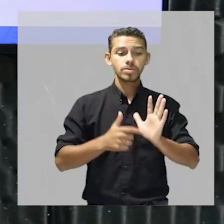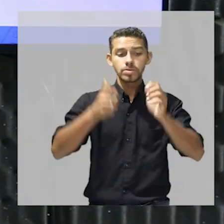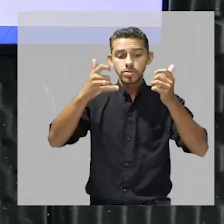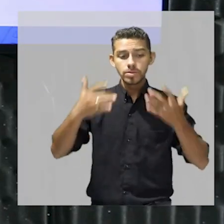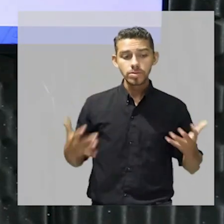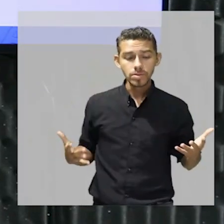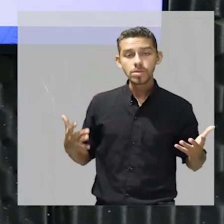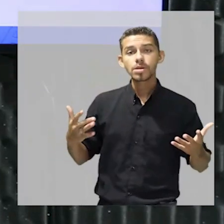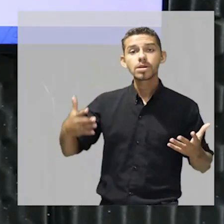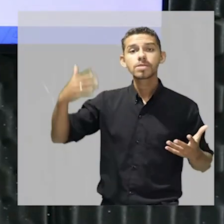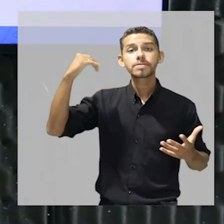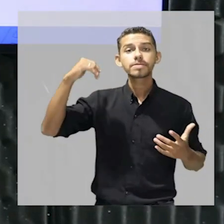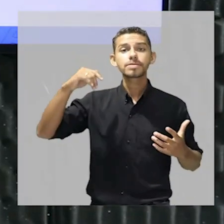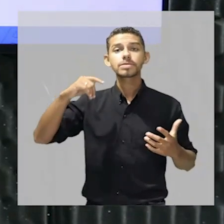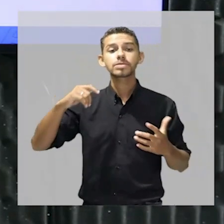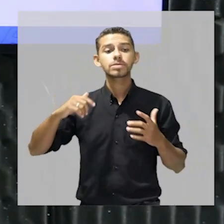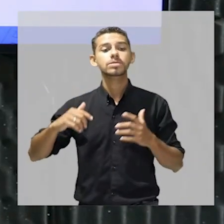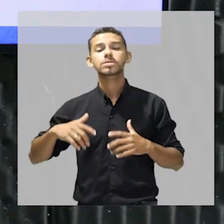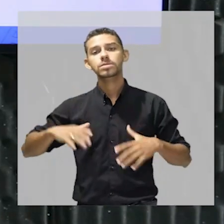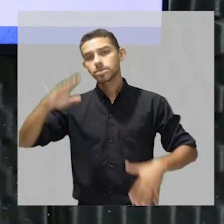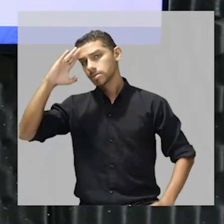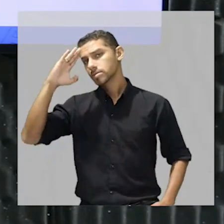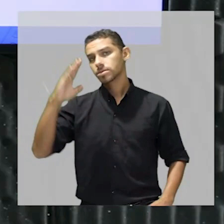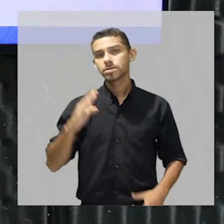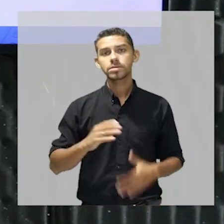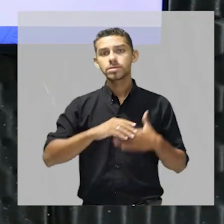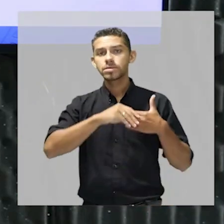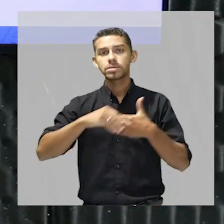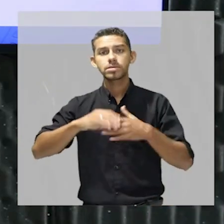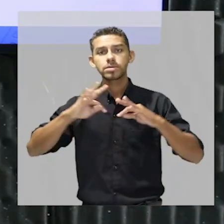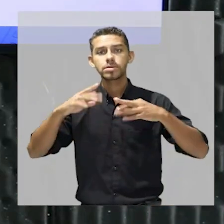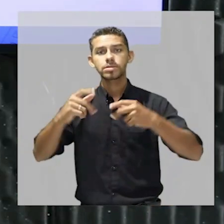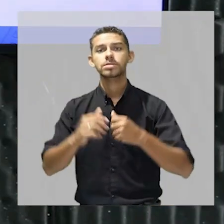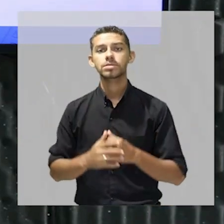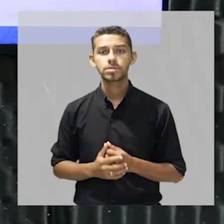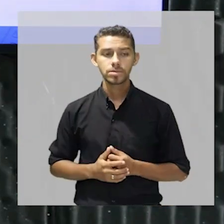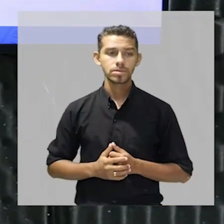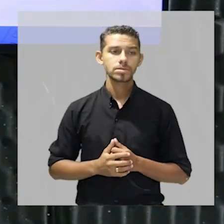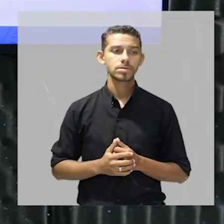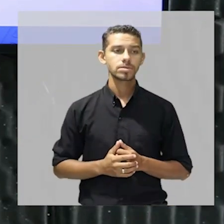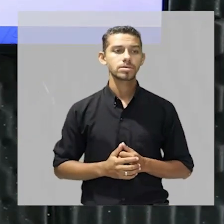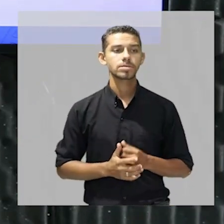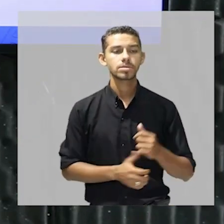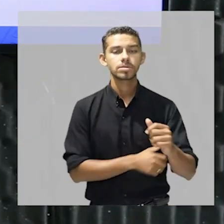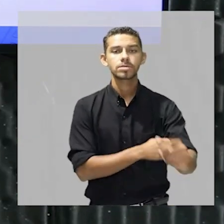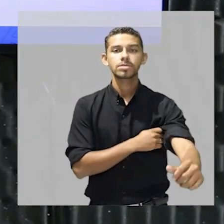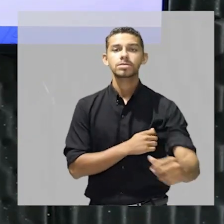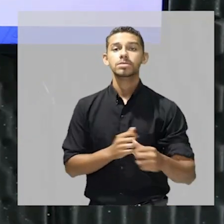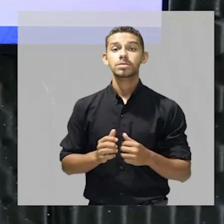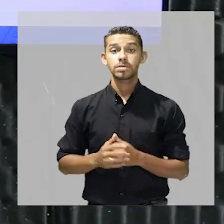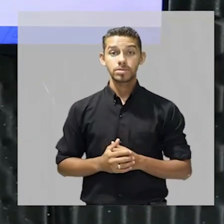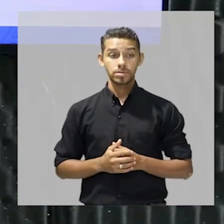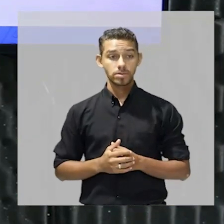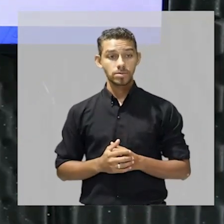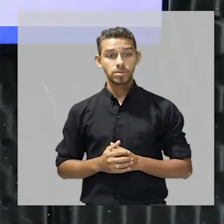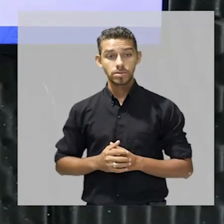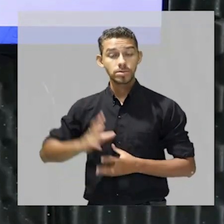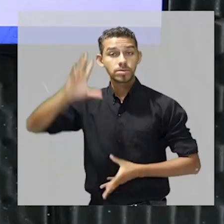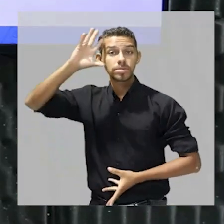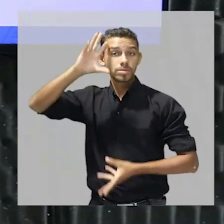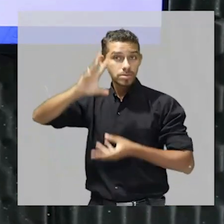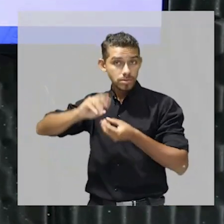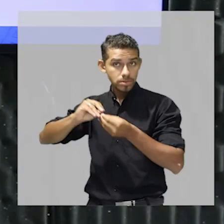represálias de uma época do regime militar então ele traz tudo isso aqui Então vamos para a questão considerando